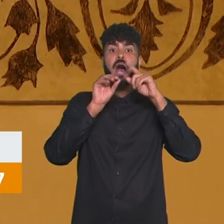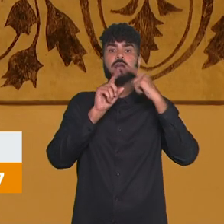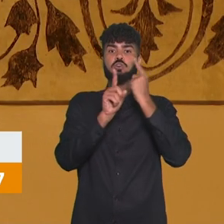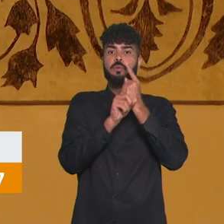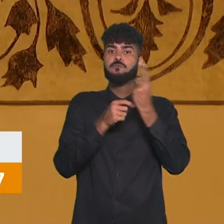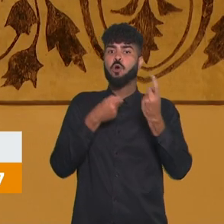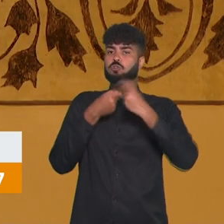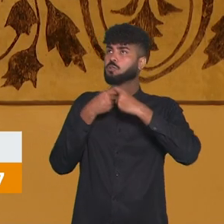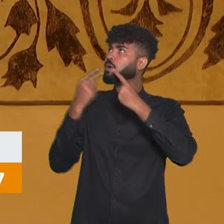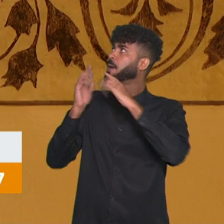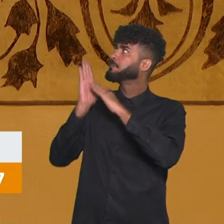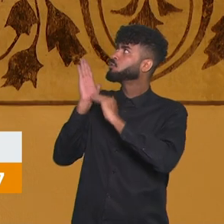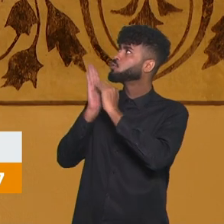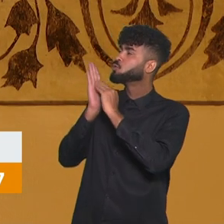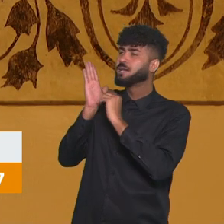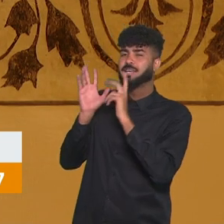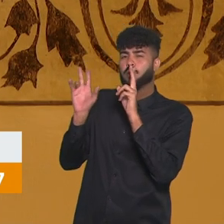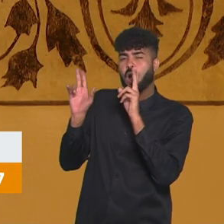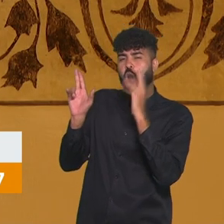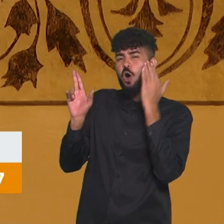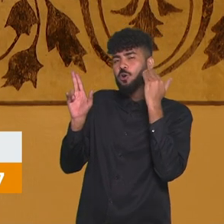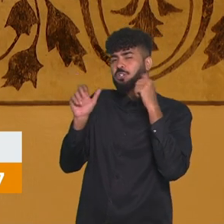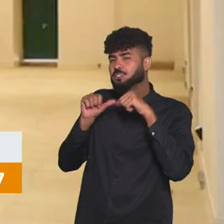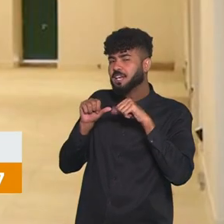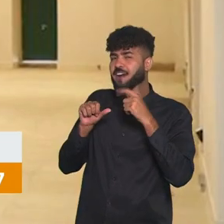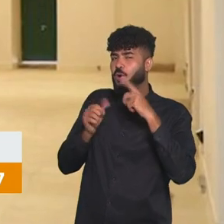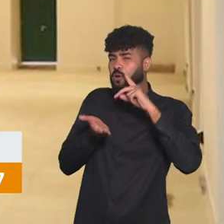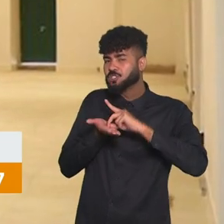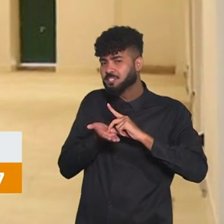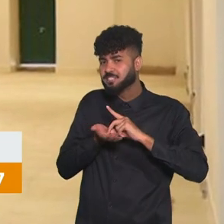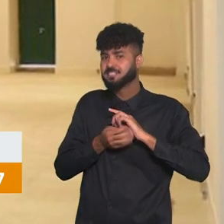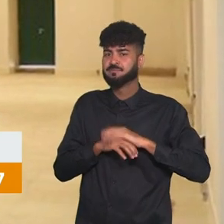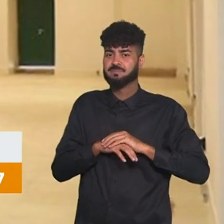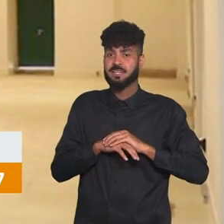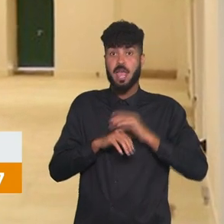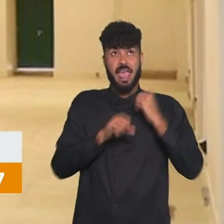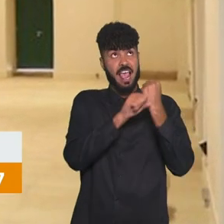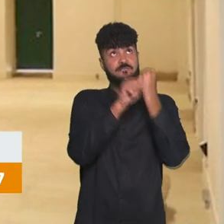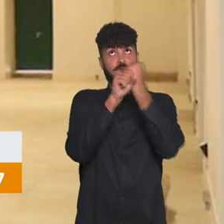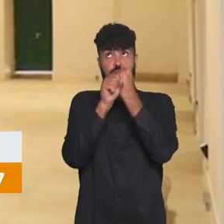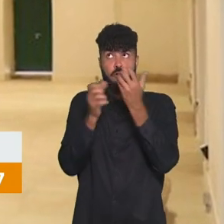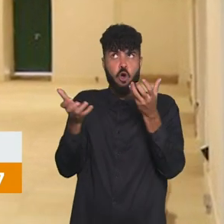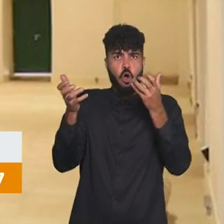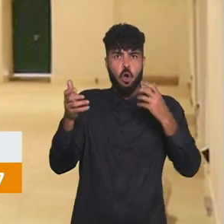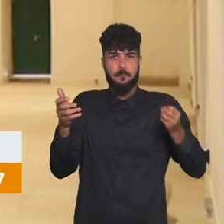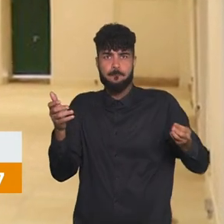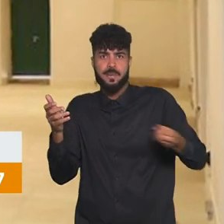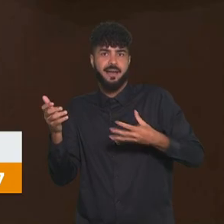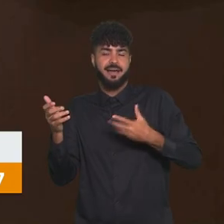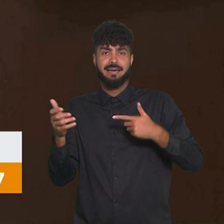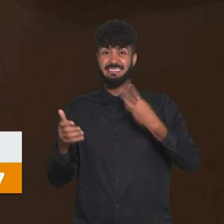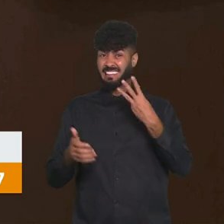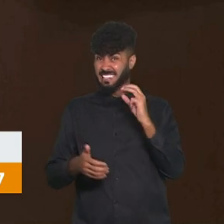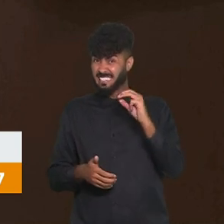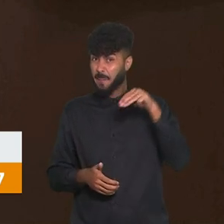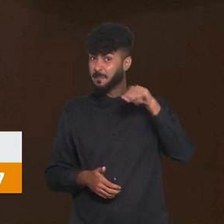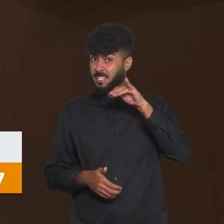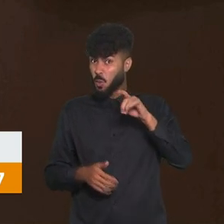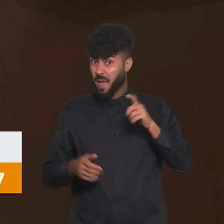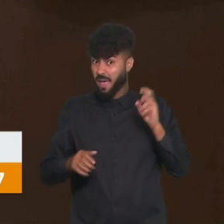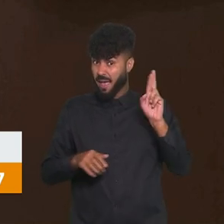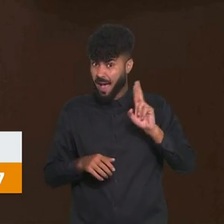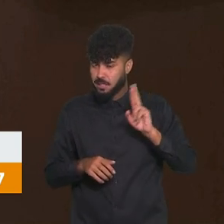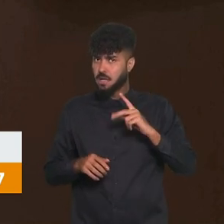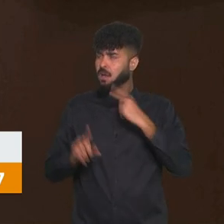às paredes as pinturas semelhantes às originais. A reforma, que custou cerca de 30 milhões de reais, revelou